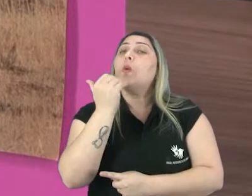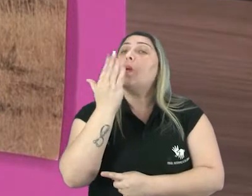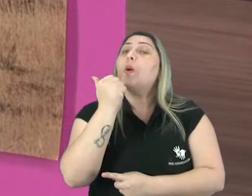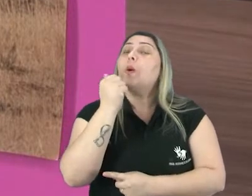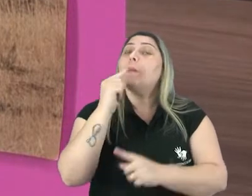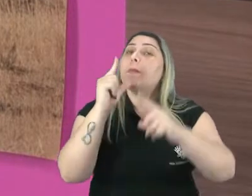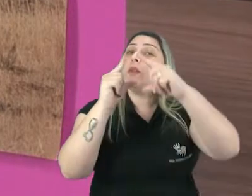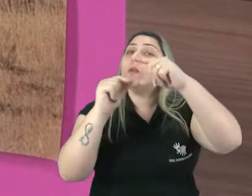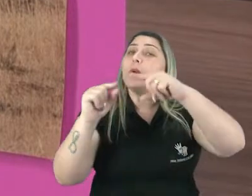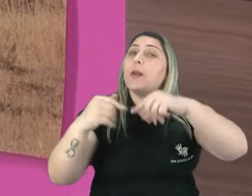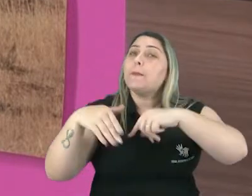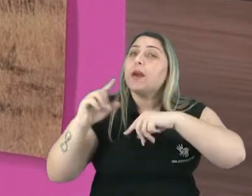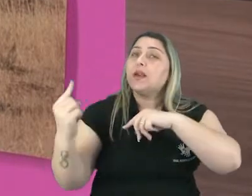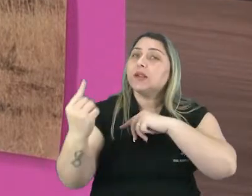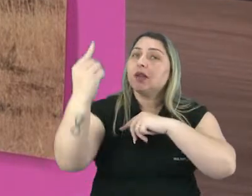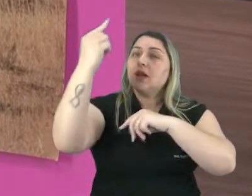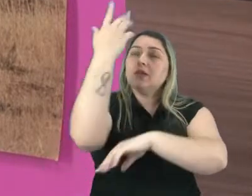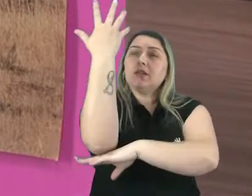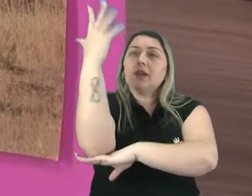mais altas das árvores.